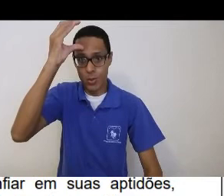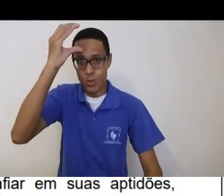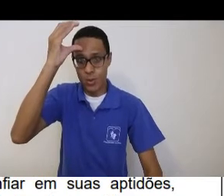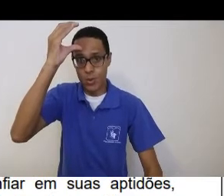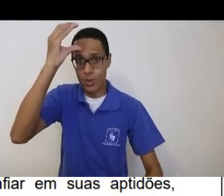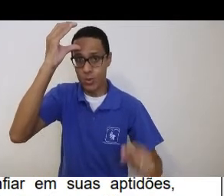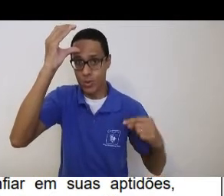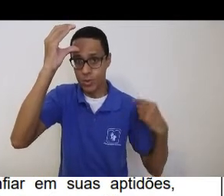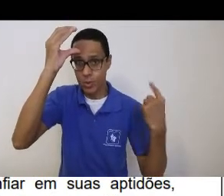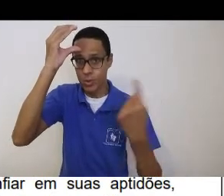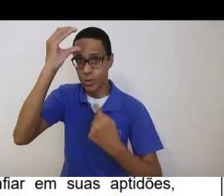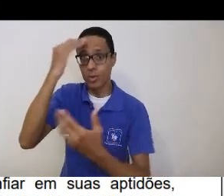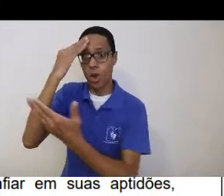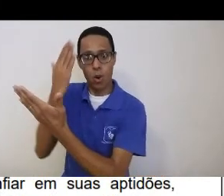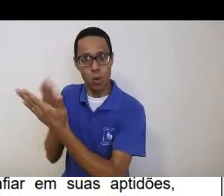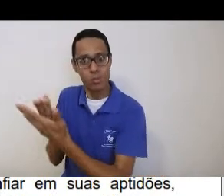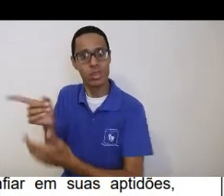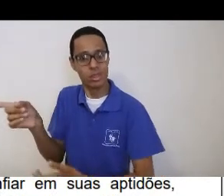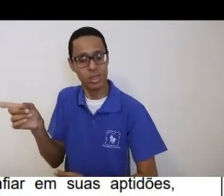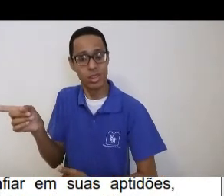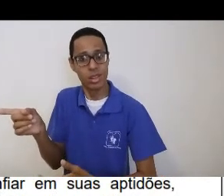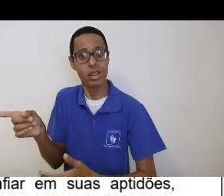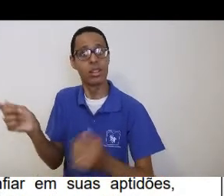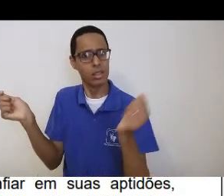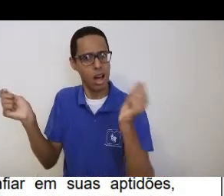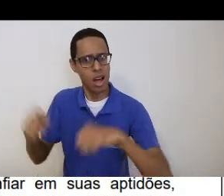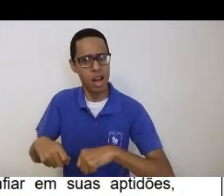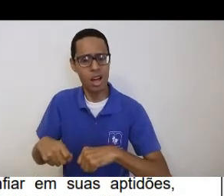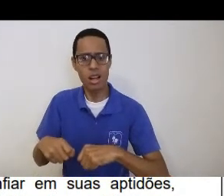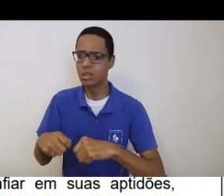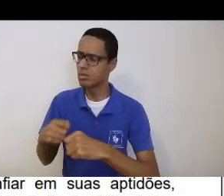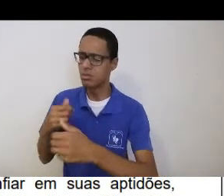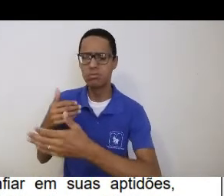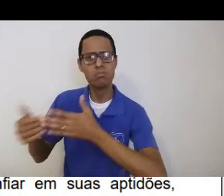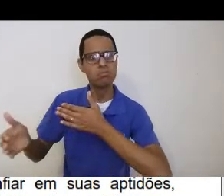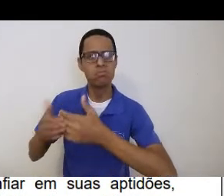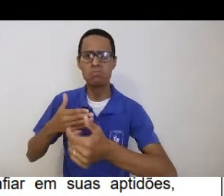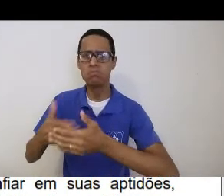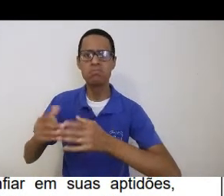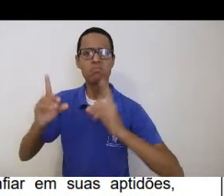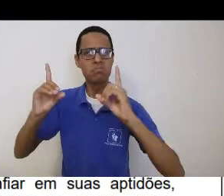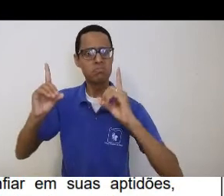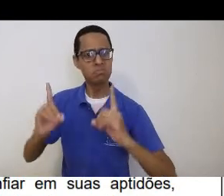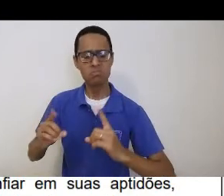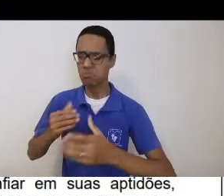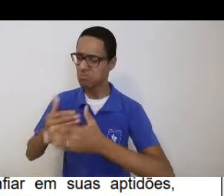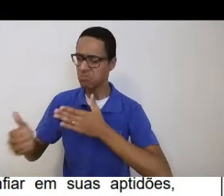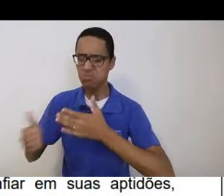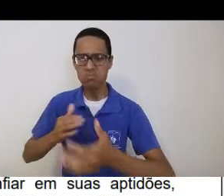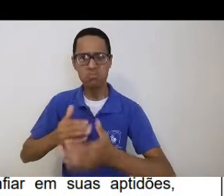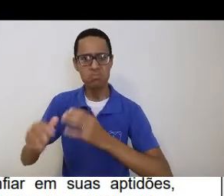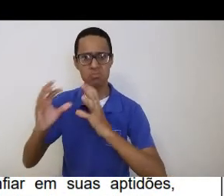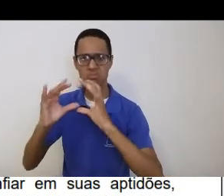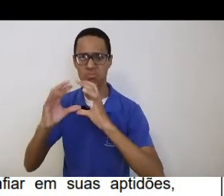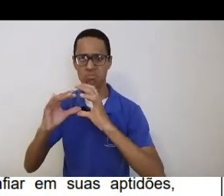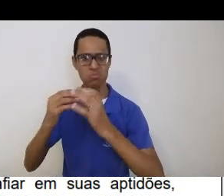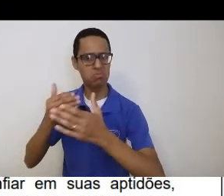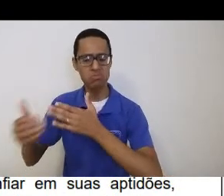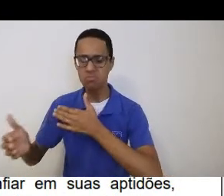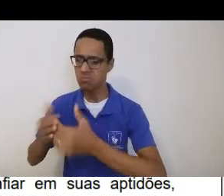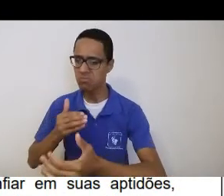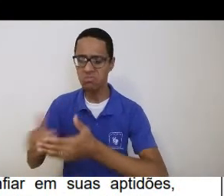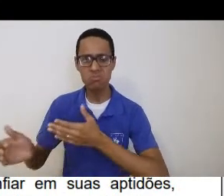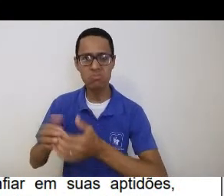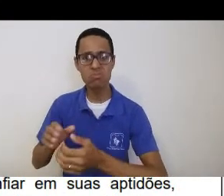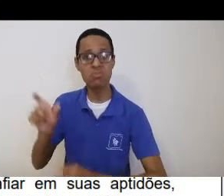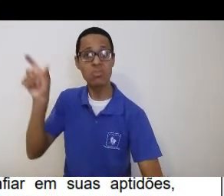nesse processo contemporâneo. E nós precisamos confiar nas suas aptidões, independente do que ele tem de alguma